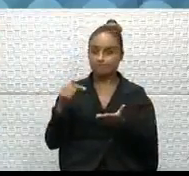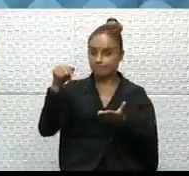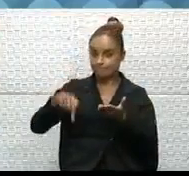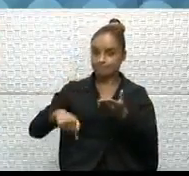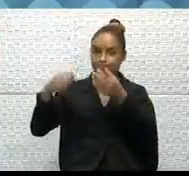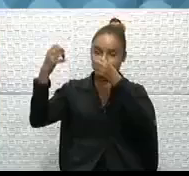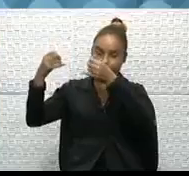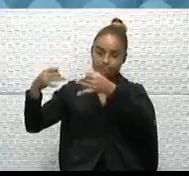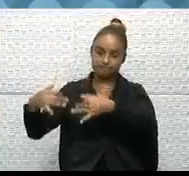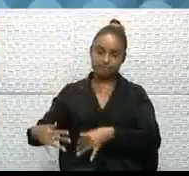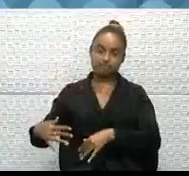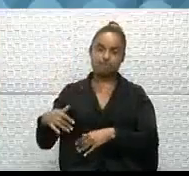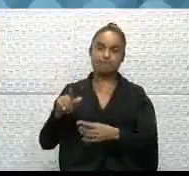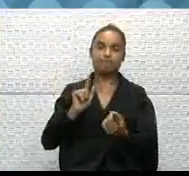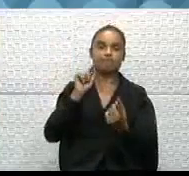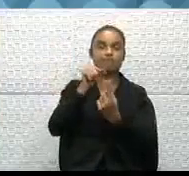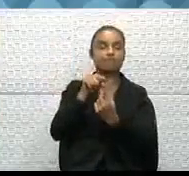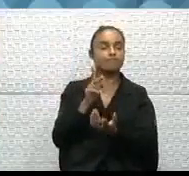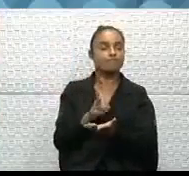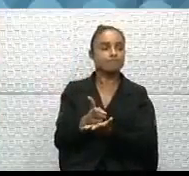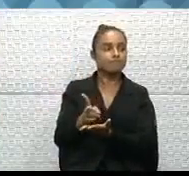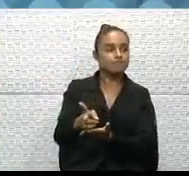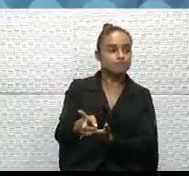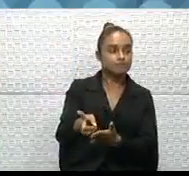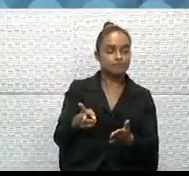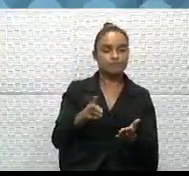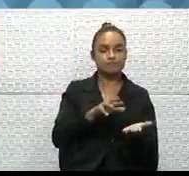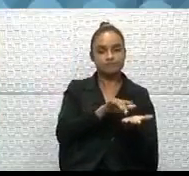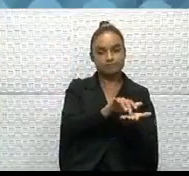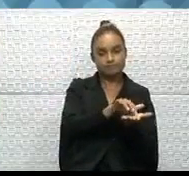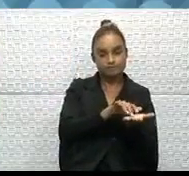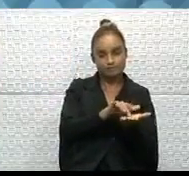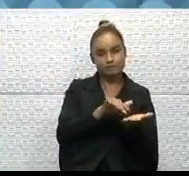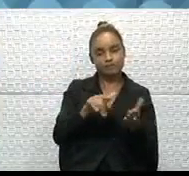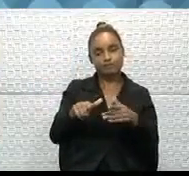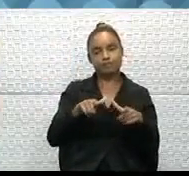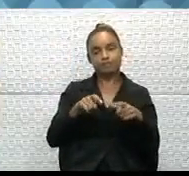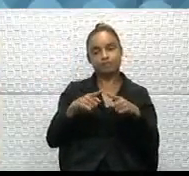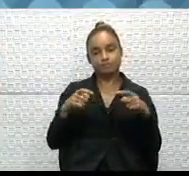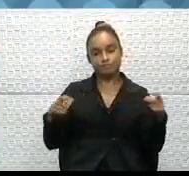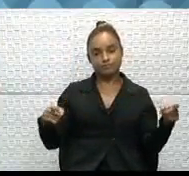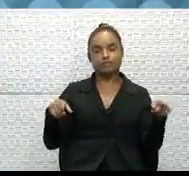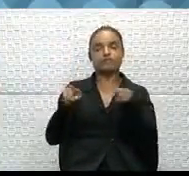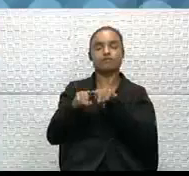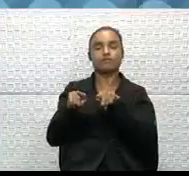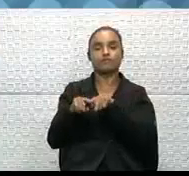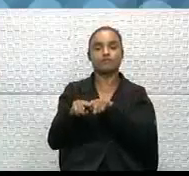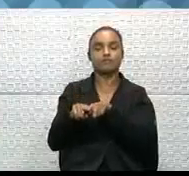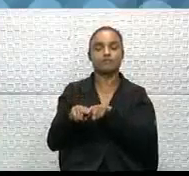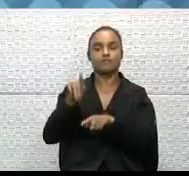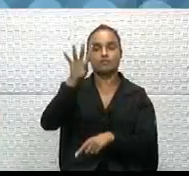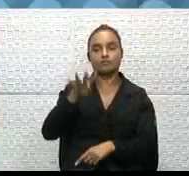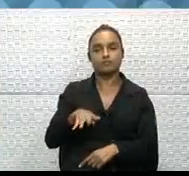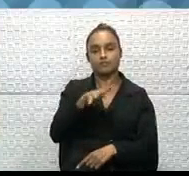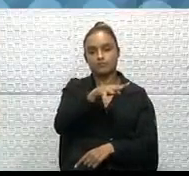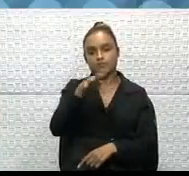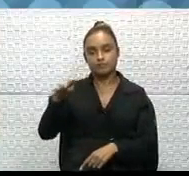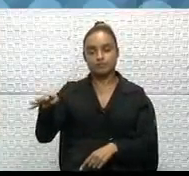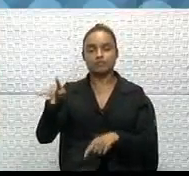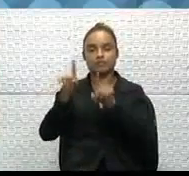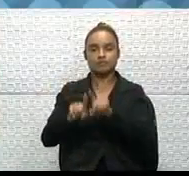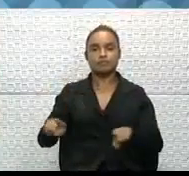falaremos da função afim constantemente, utilizando tanto a calculadora científica quanto a planilha eletrônica Excel.